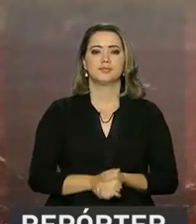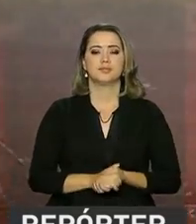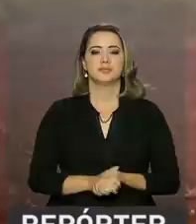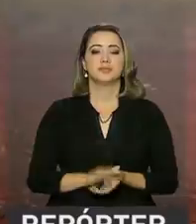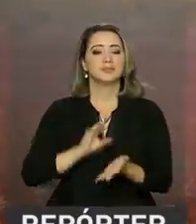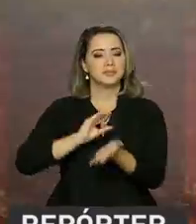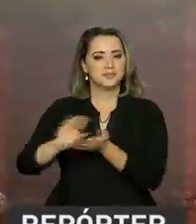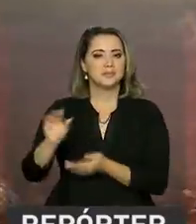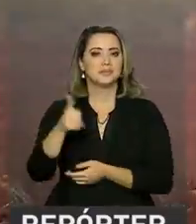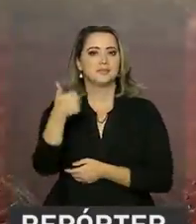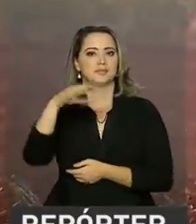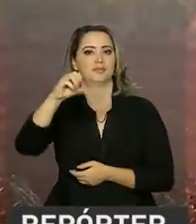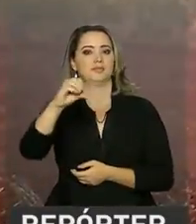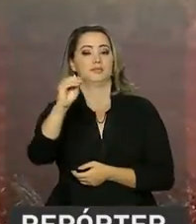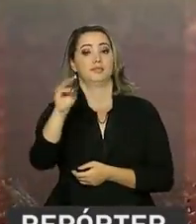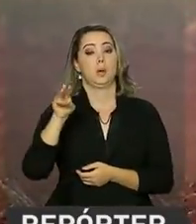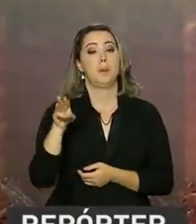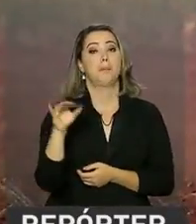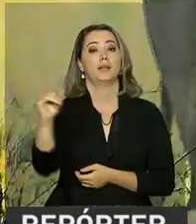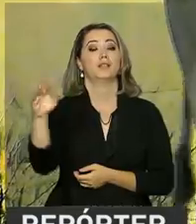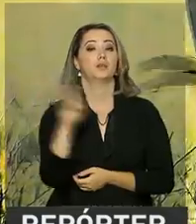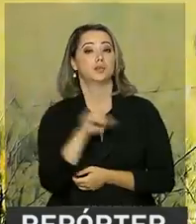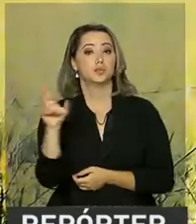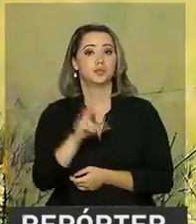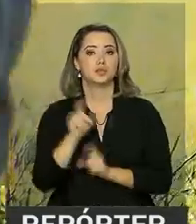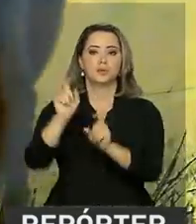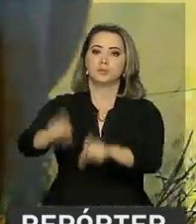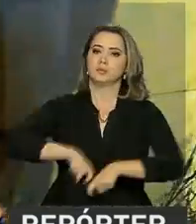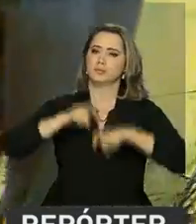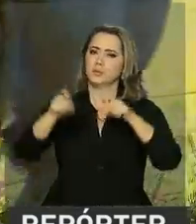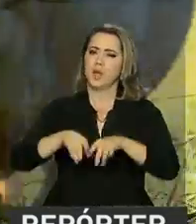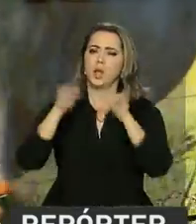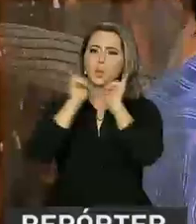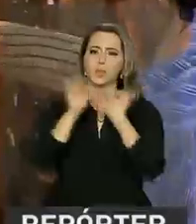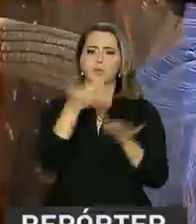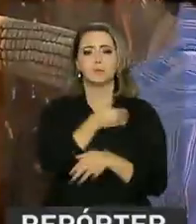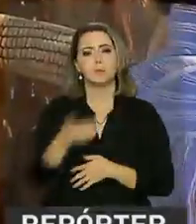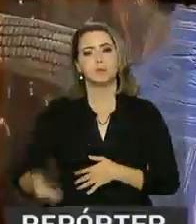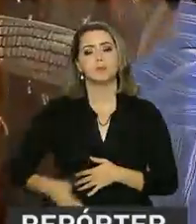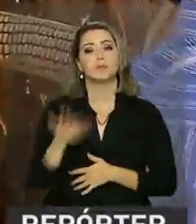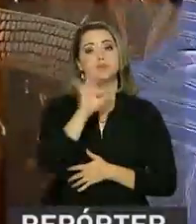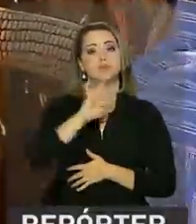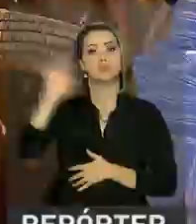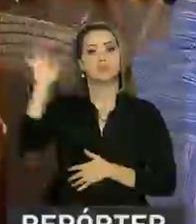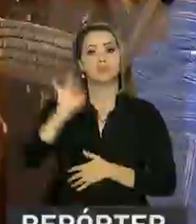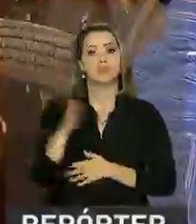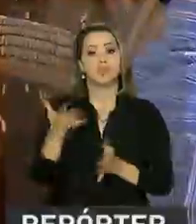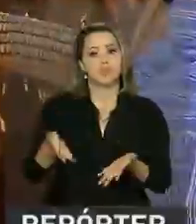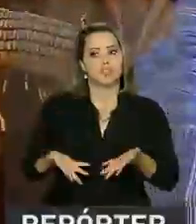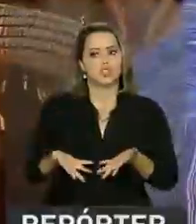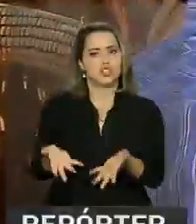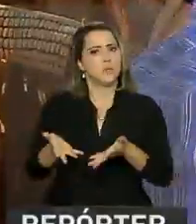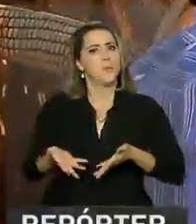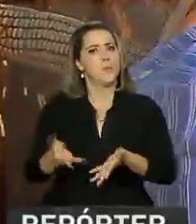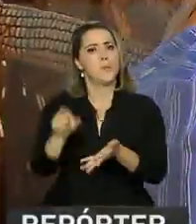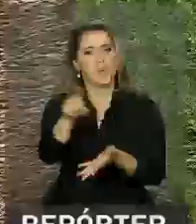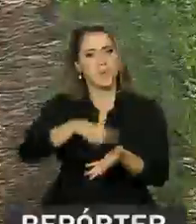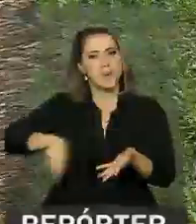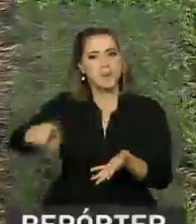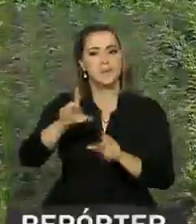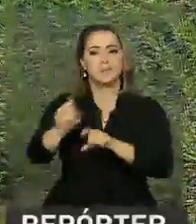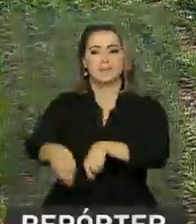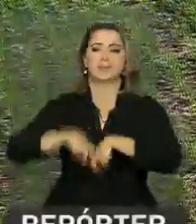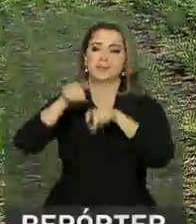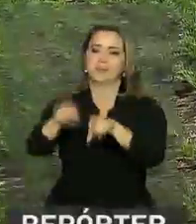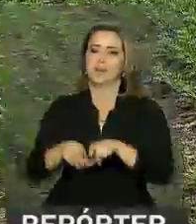190 bilhões deais o plano agrícola e pecuário anunciado pelo governo fedal deve estimular os agricultores o que faz